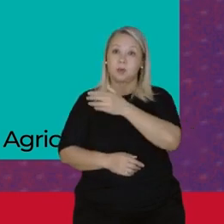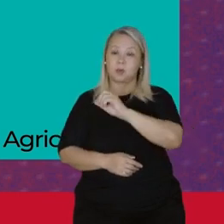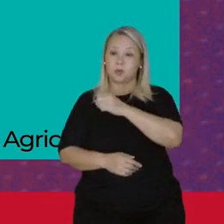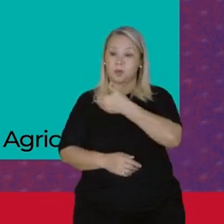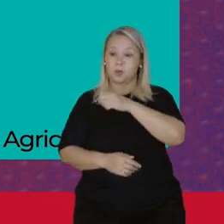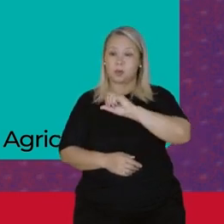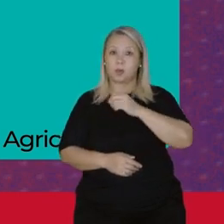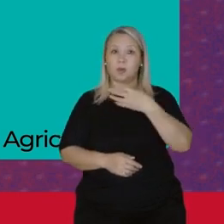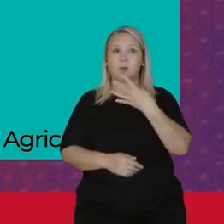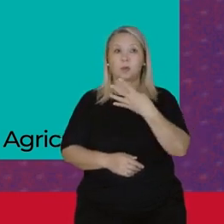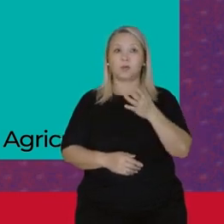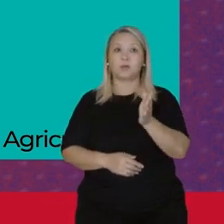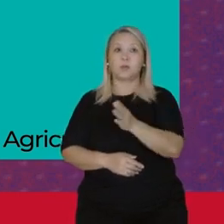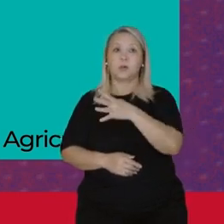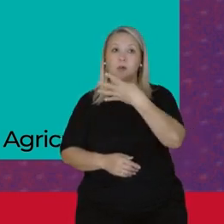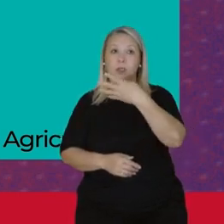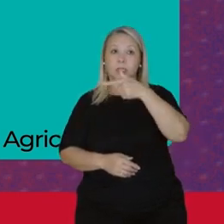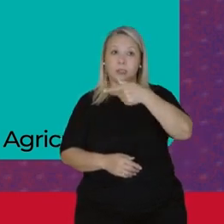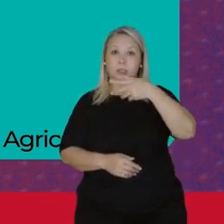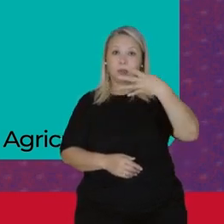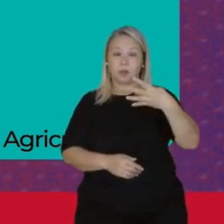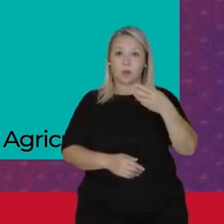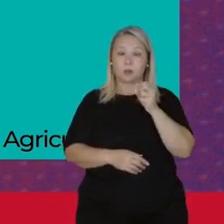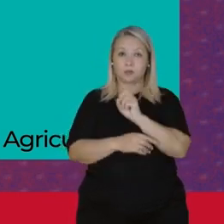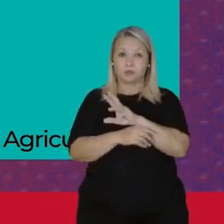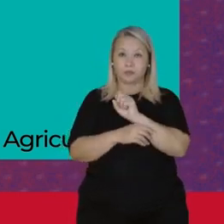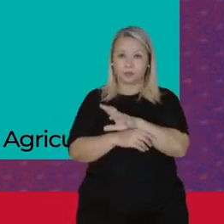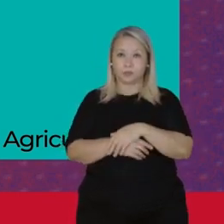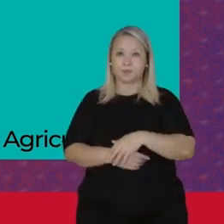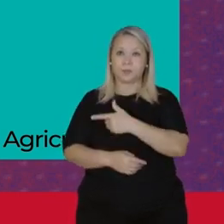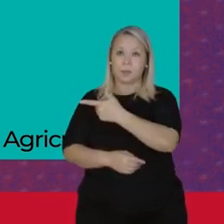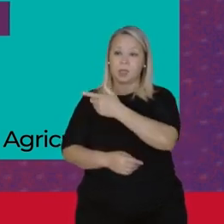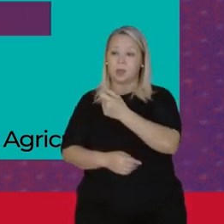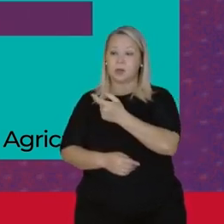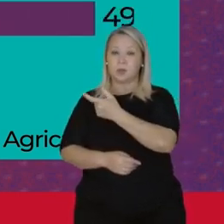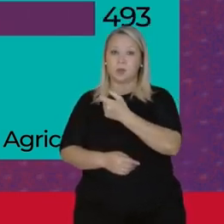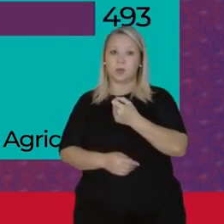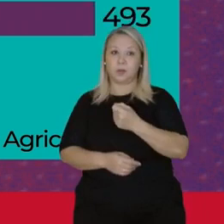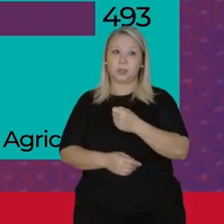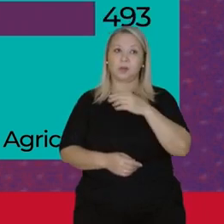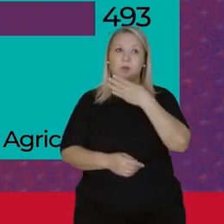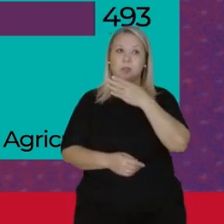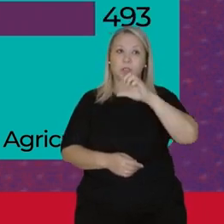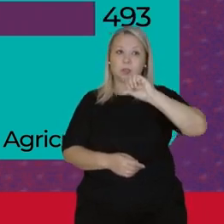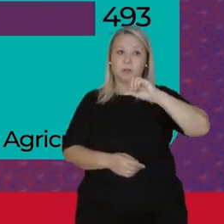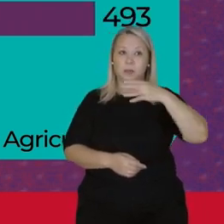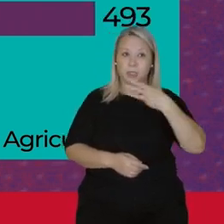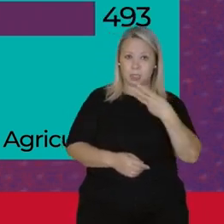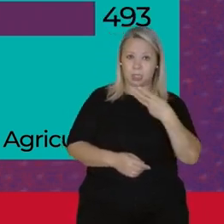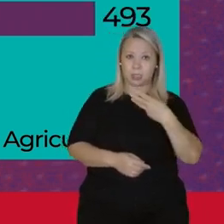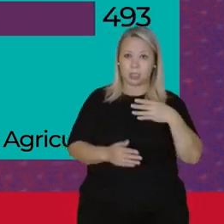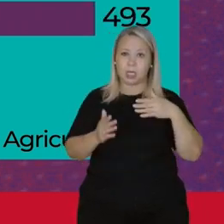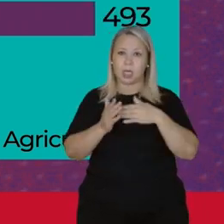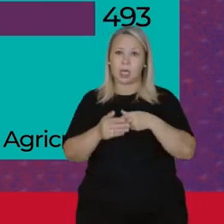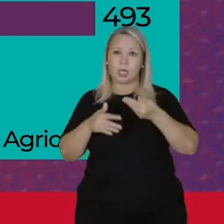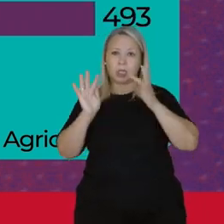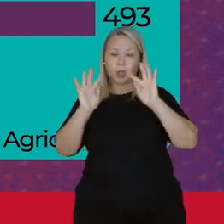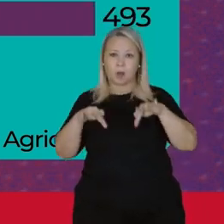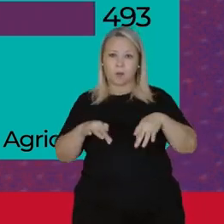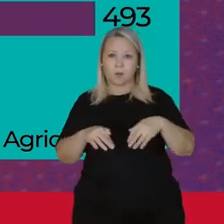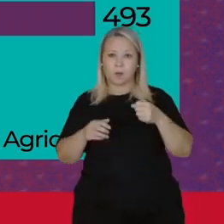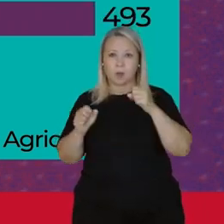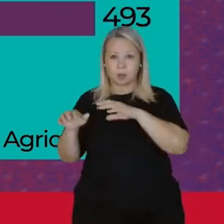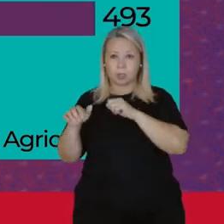foram 474 novas substâncias. Em 2020, 493. Até o final de setembro